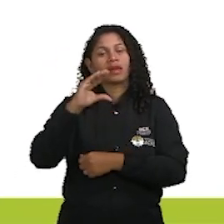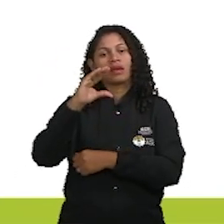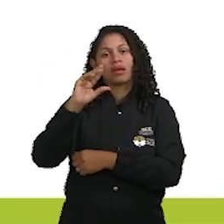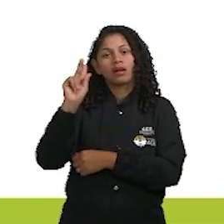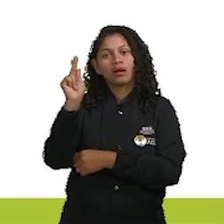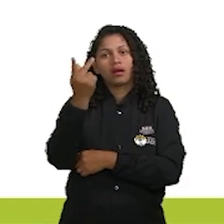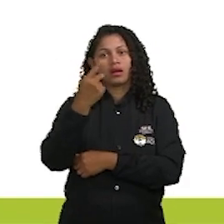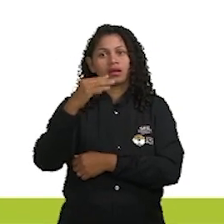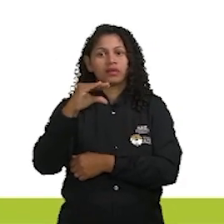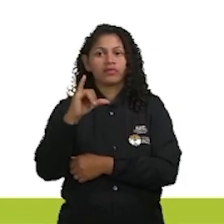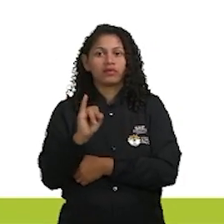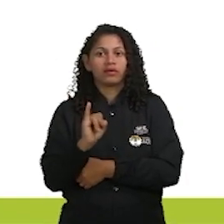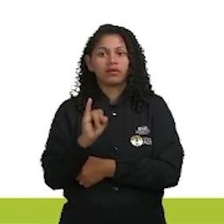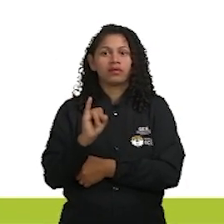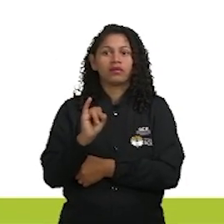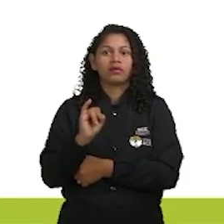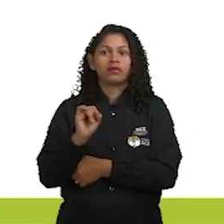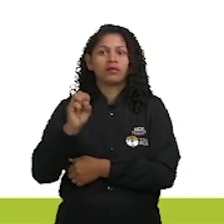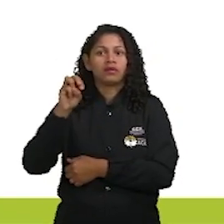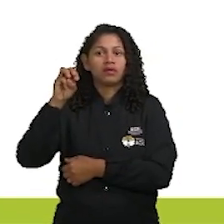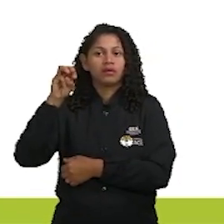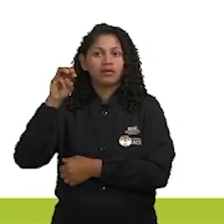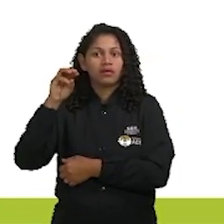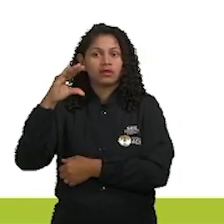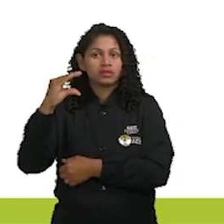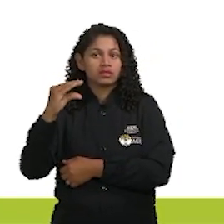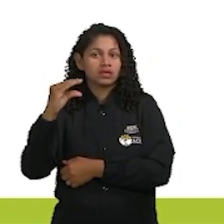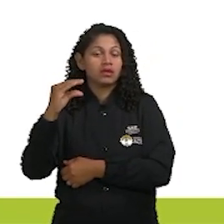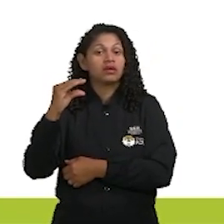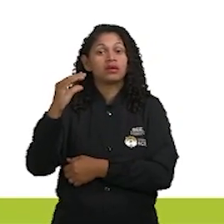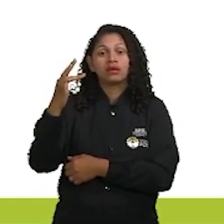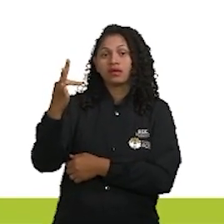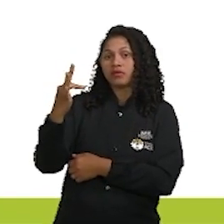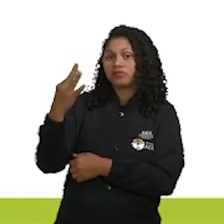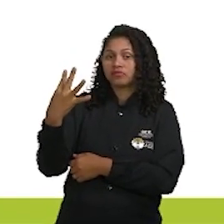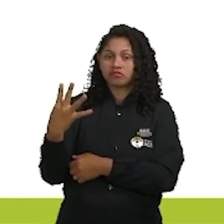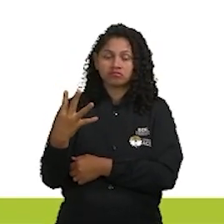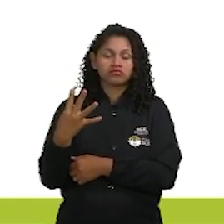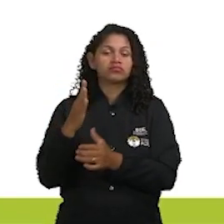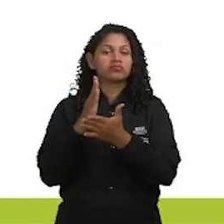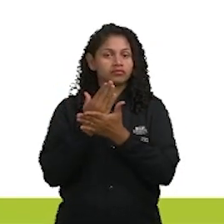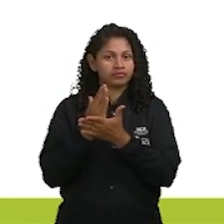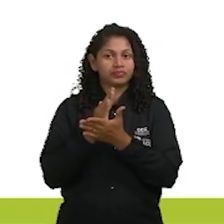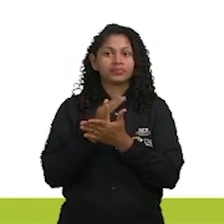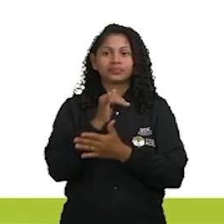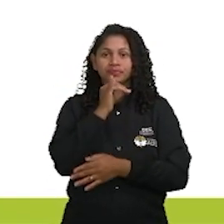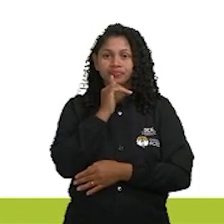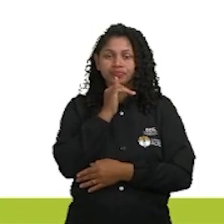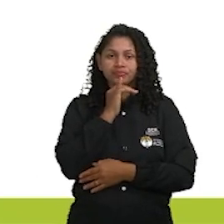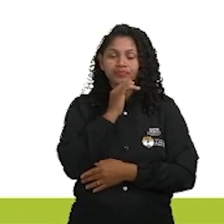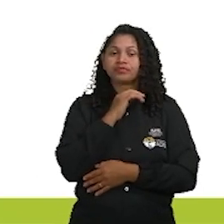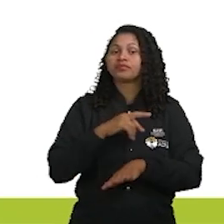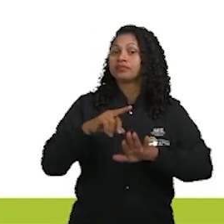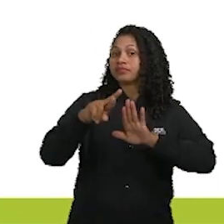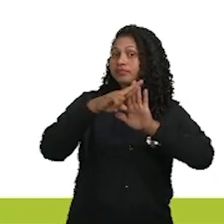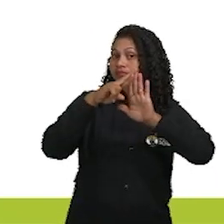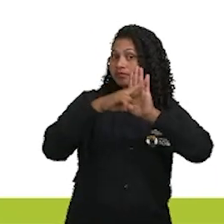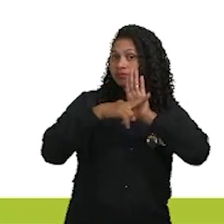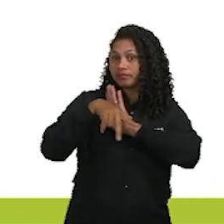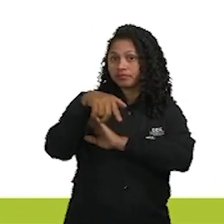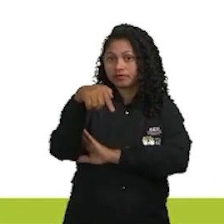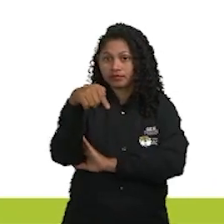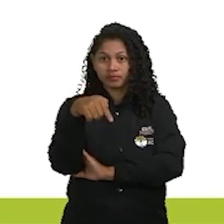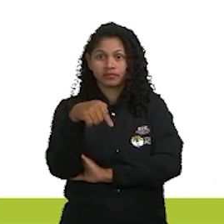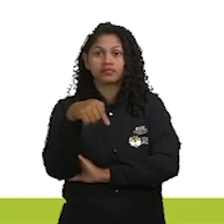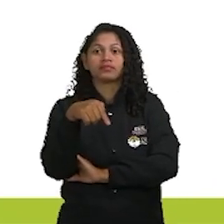HCl, CF4, são alguns desses exemplos. Sétima regra, a soma dos